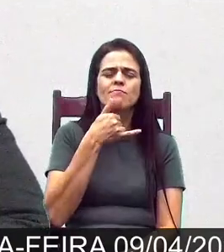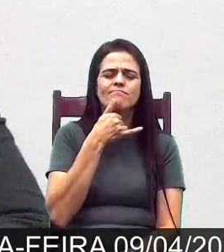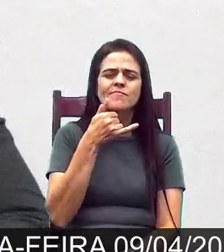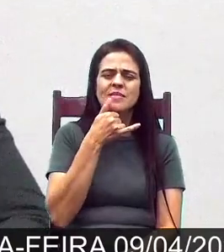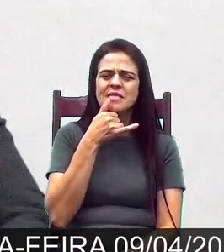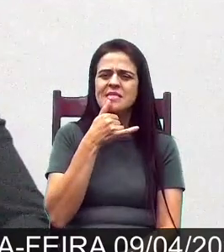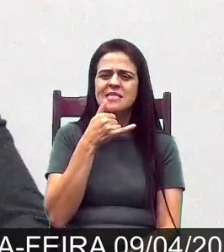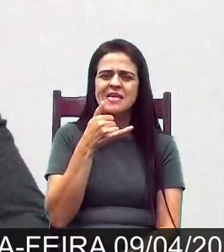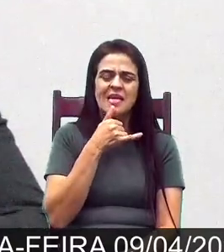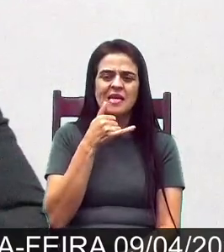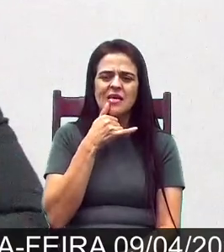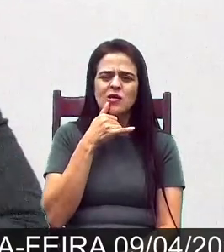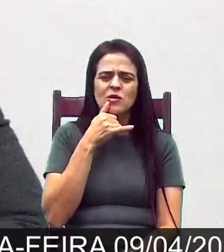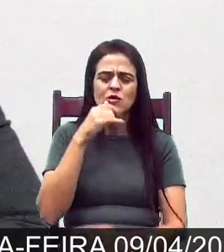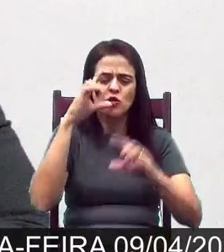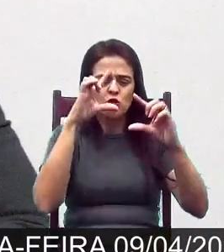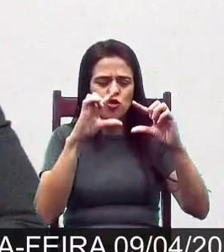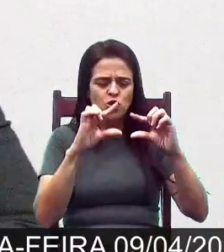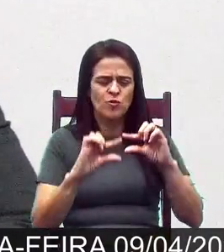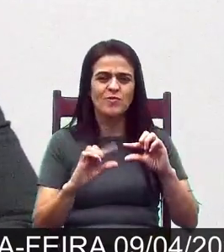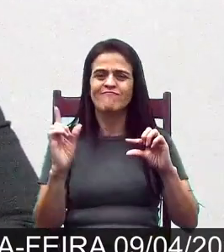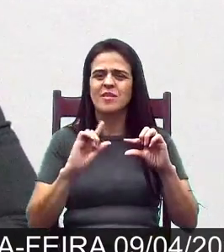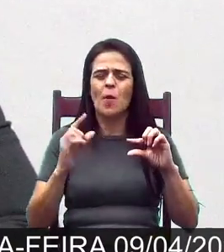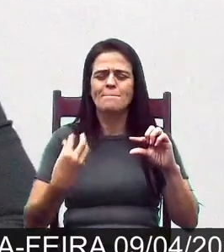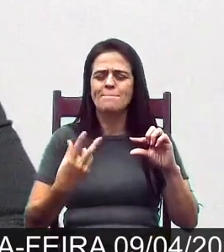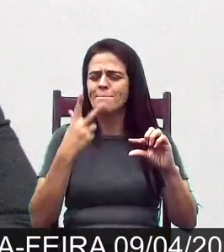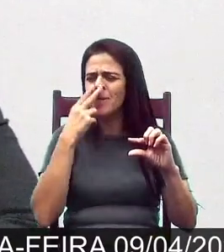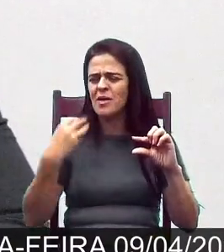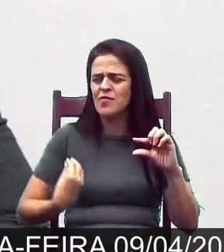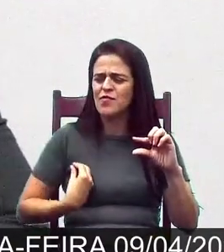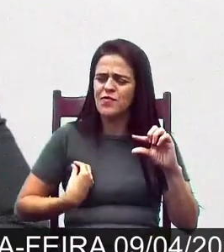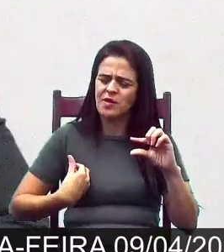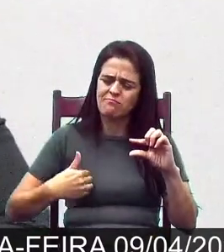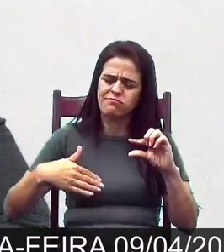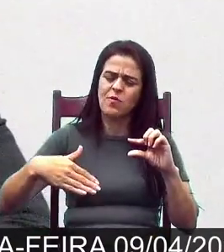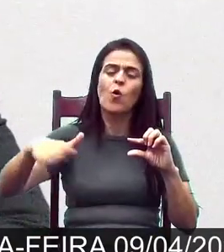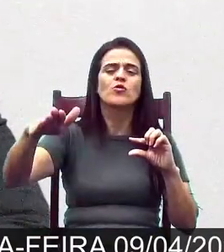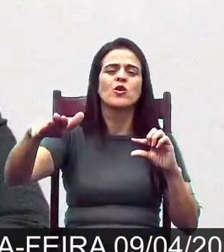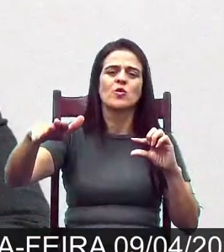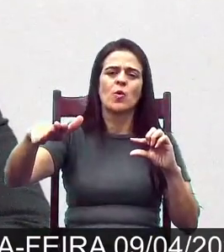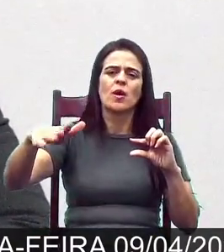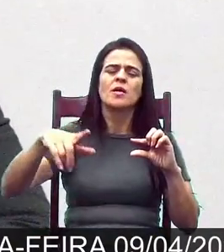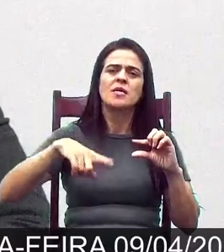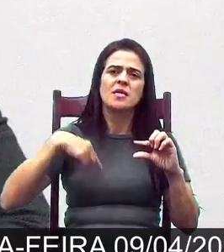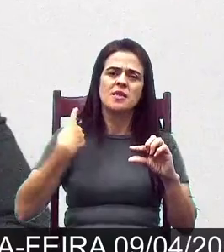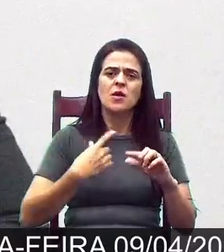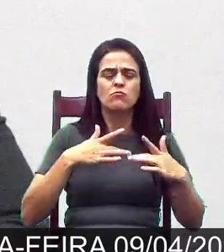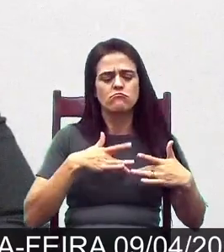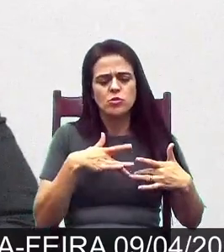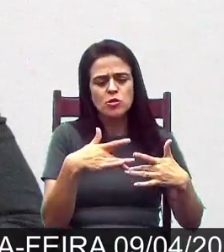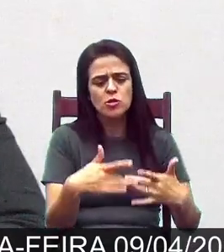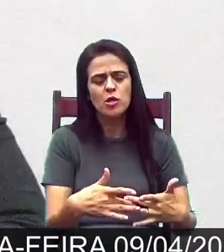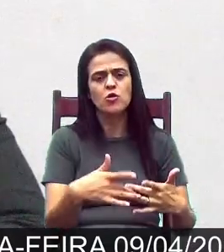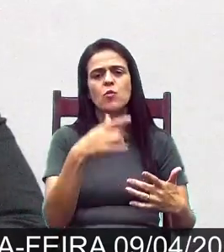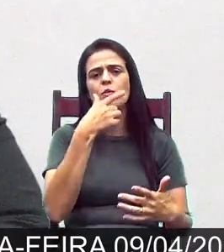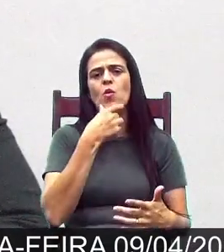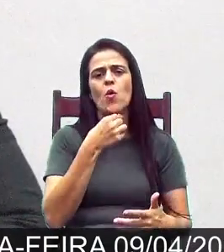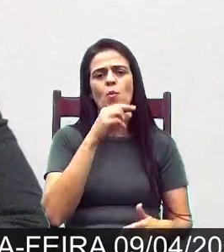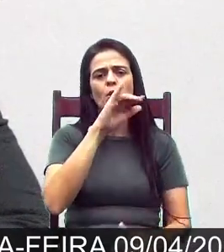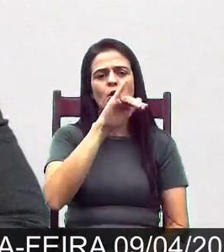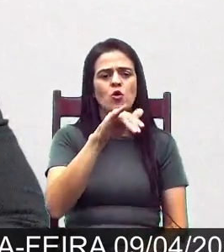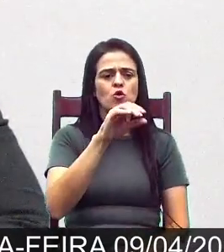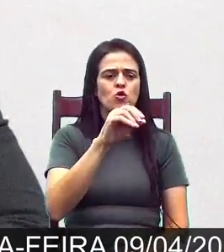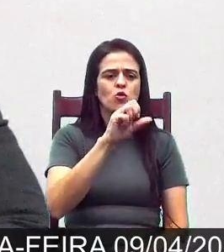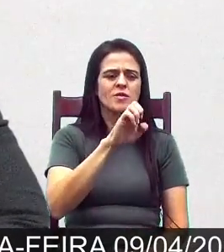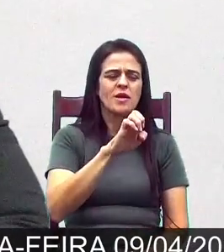a vida que cresce ao redor dele e a gente toca da forma que pode. Então eu deixo meus sentimentos ao Zé Eliseu,